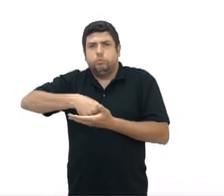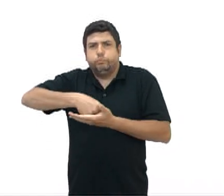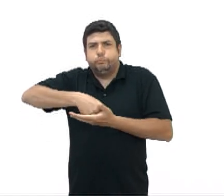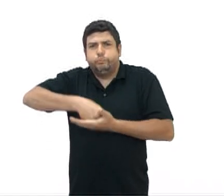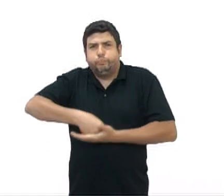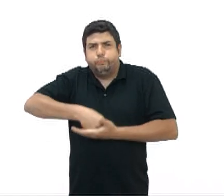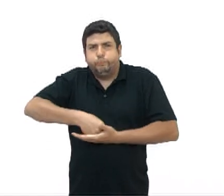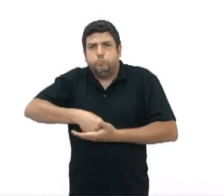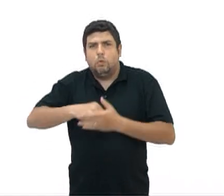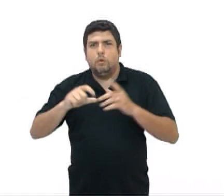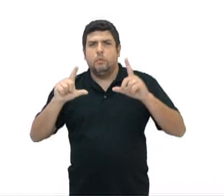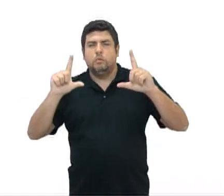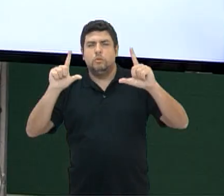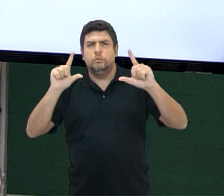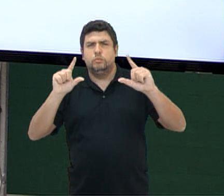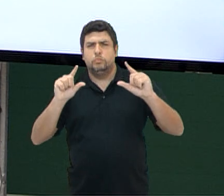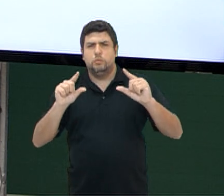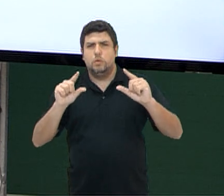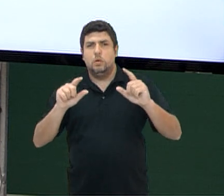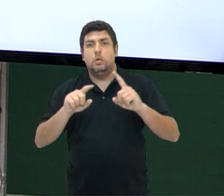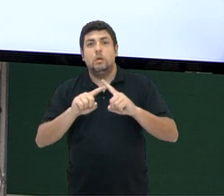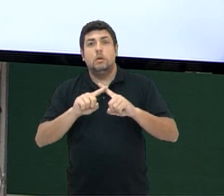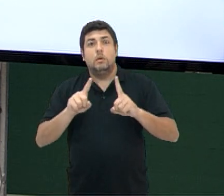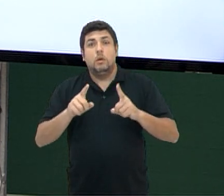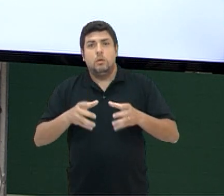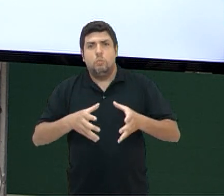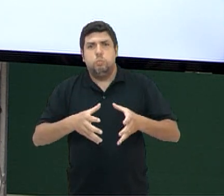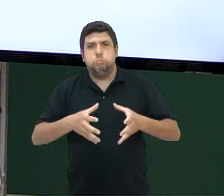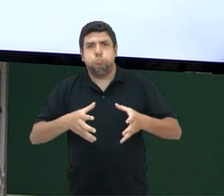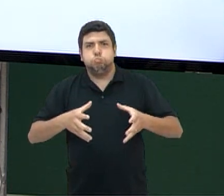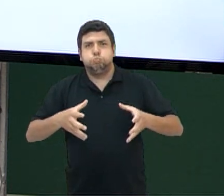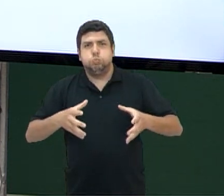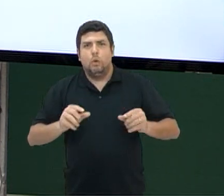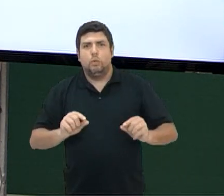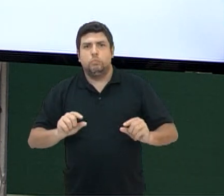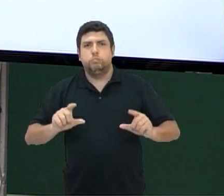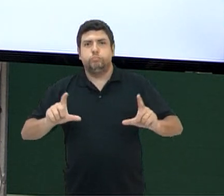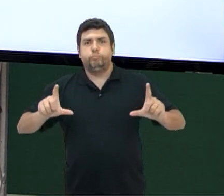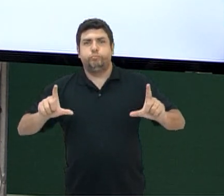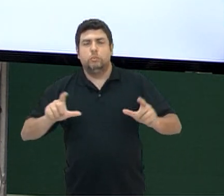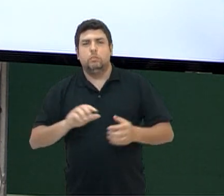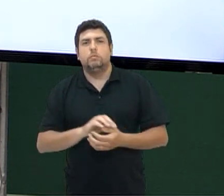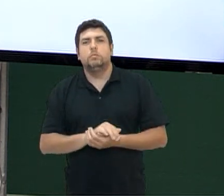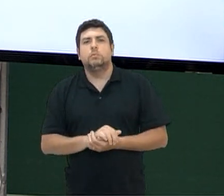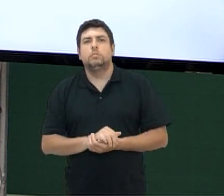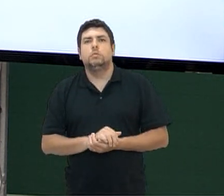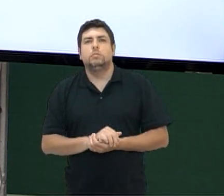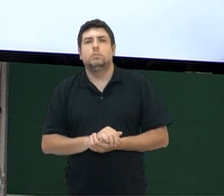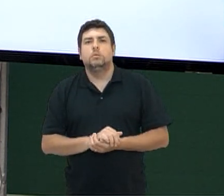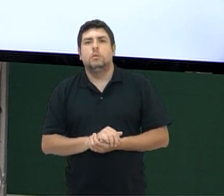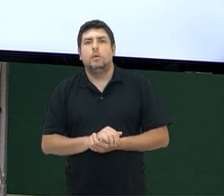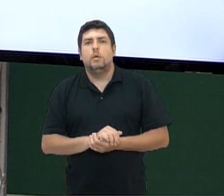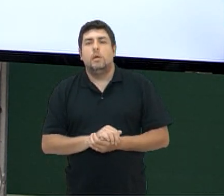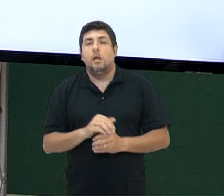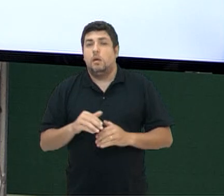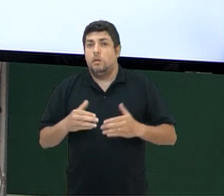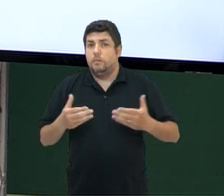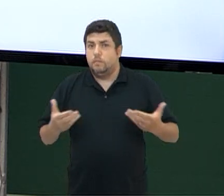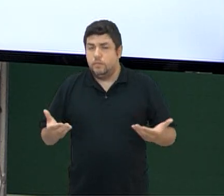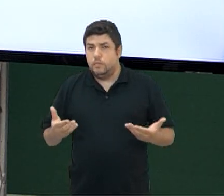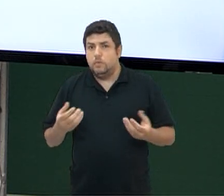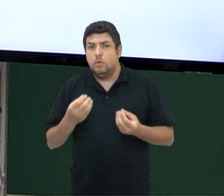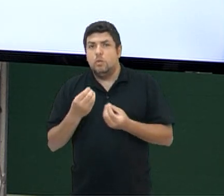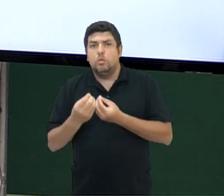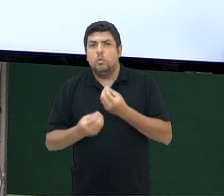reduzindo, entretanto, o meu volume acaba aumentando. Quando analisamos isso, estamos trabalhando aqui com o conceito